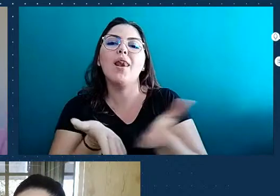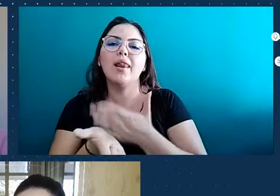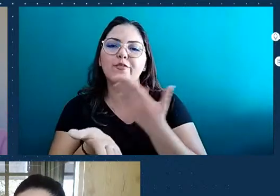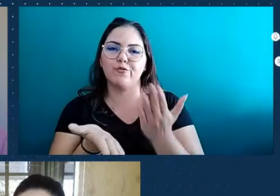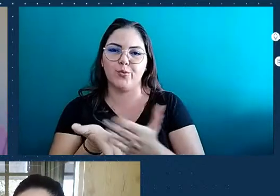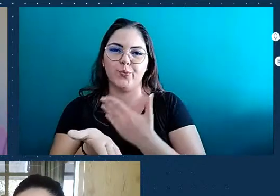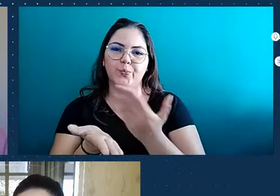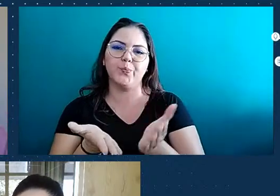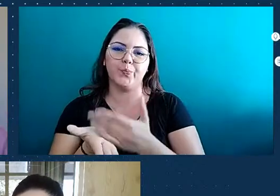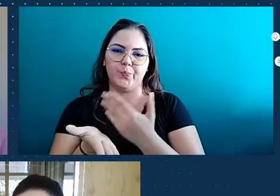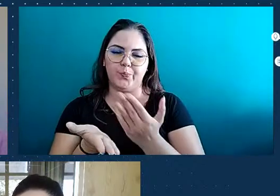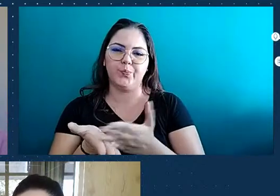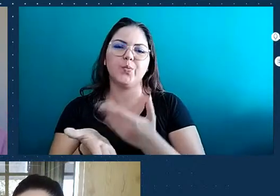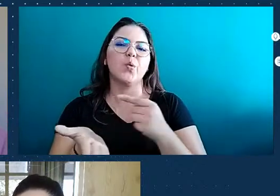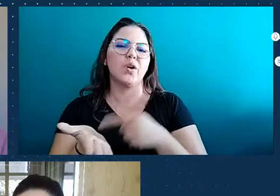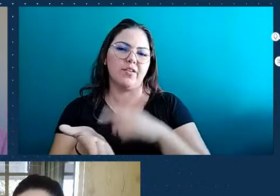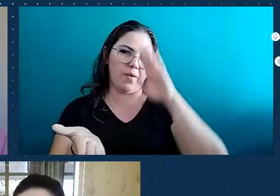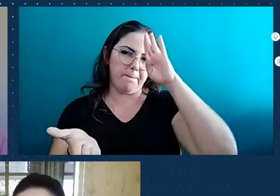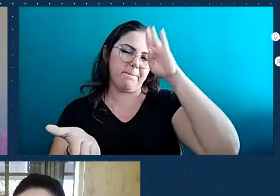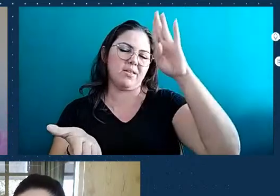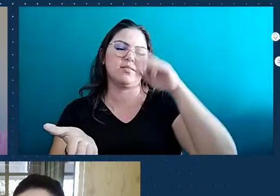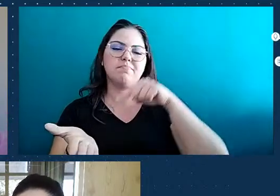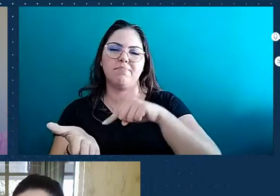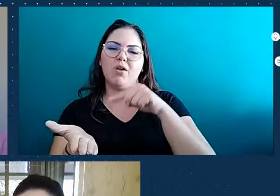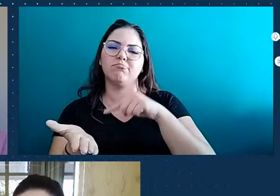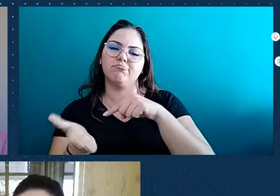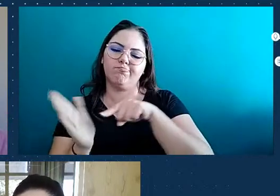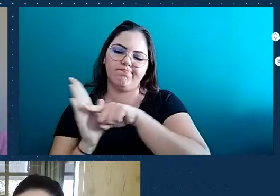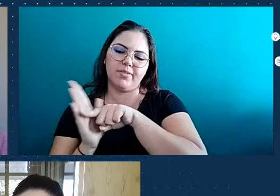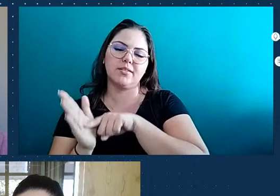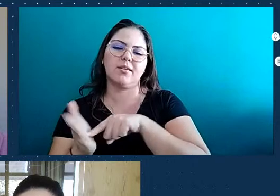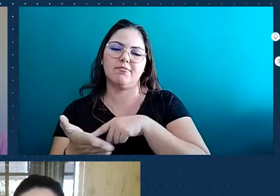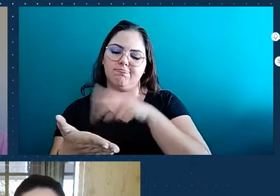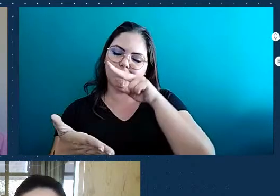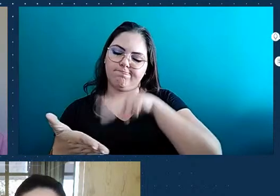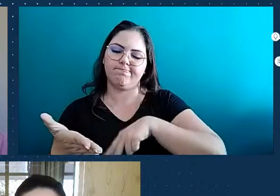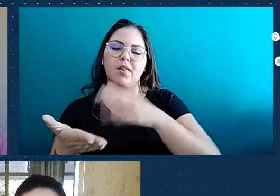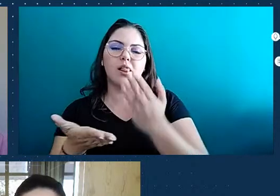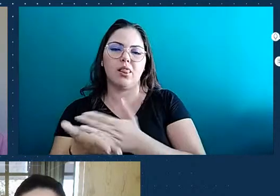né? Agora, como hoje nós temos